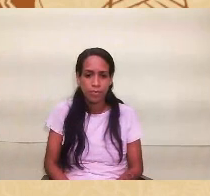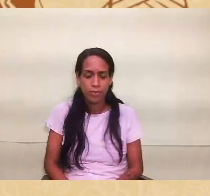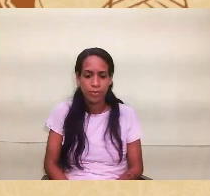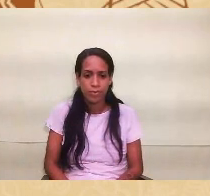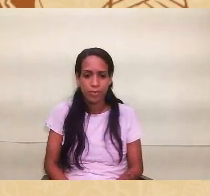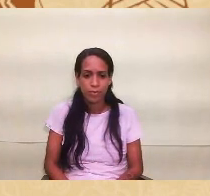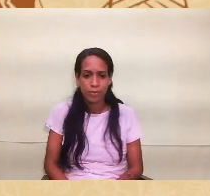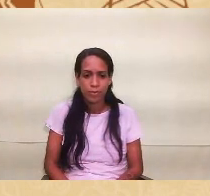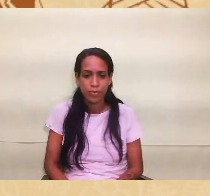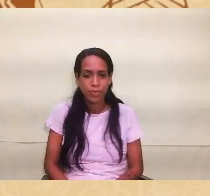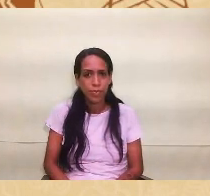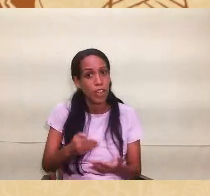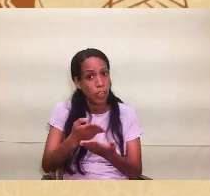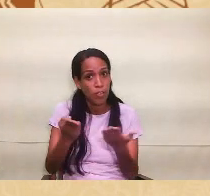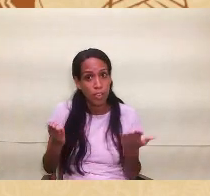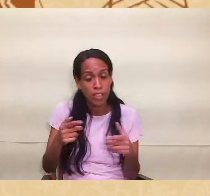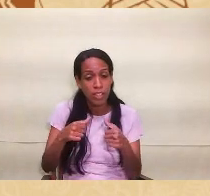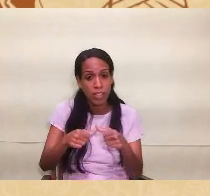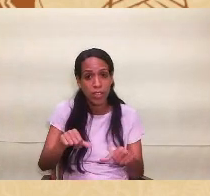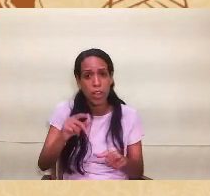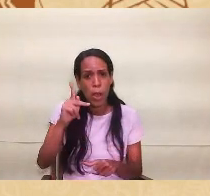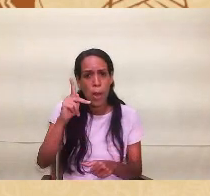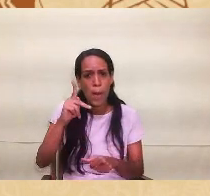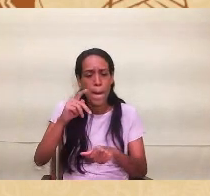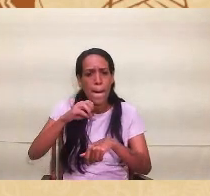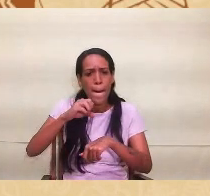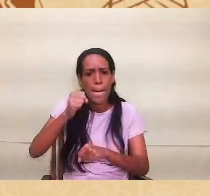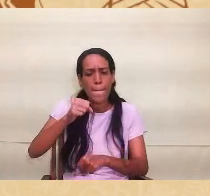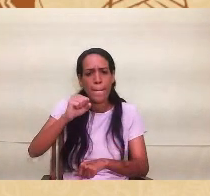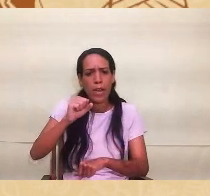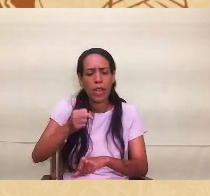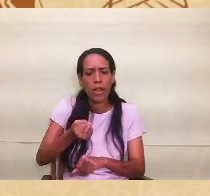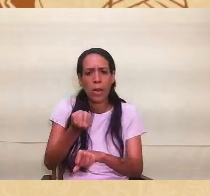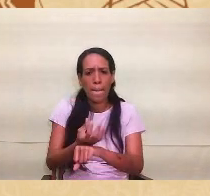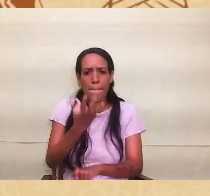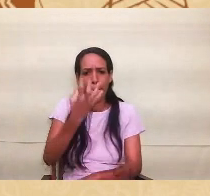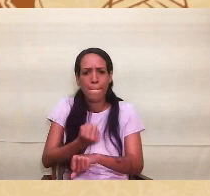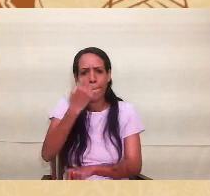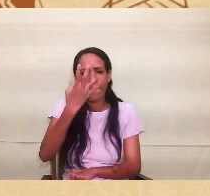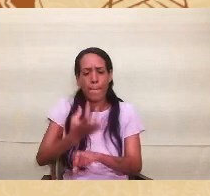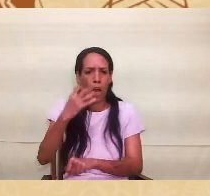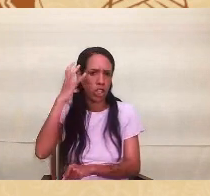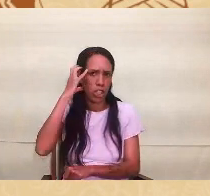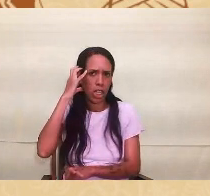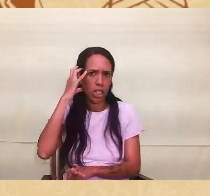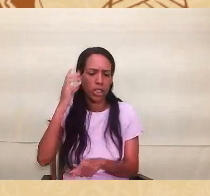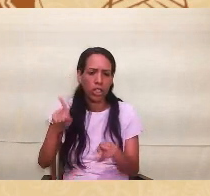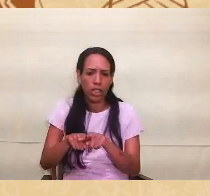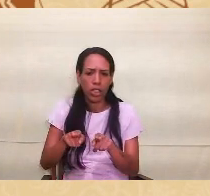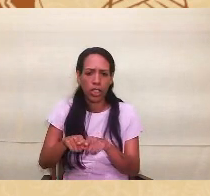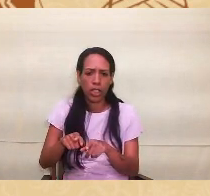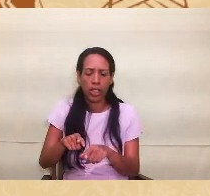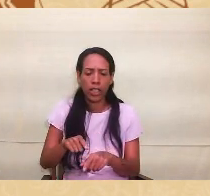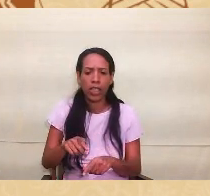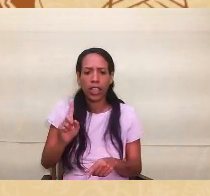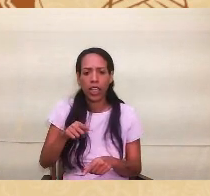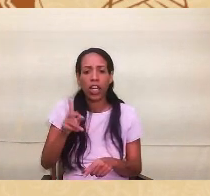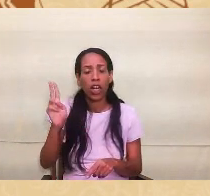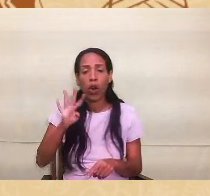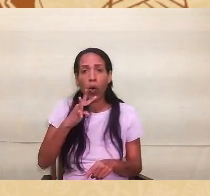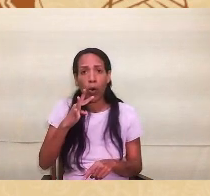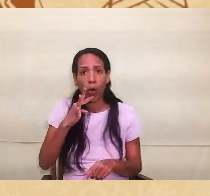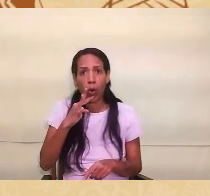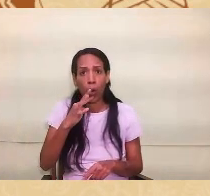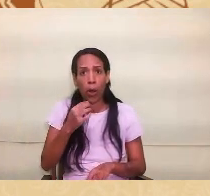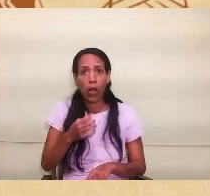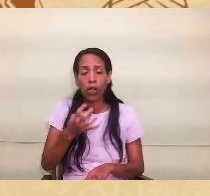E você esteve no podcast, na companhia de Cíntia. Para quem não ouviu ainda o podcast da campanha